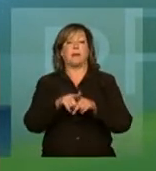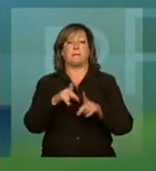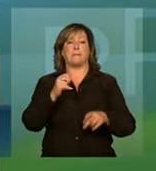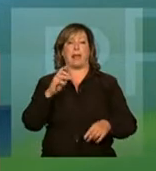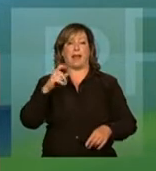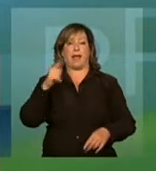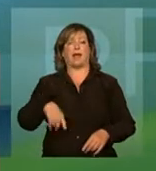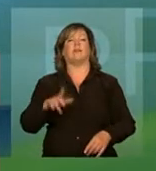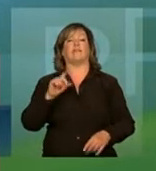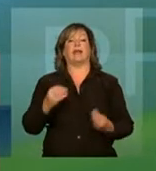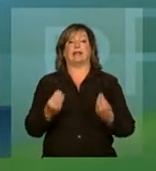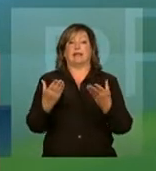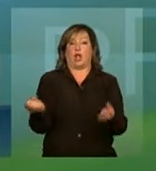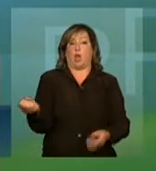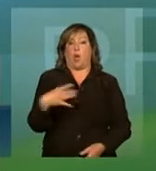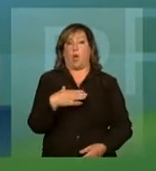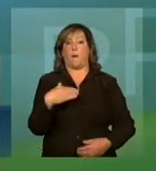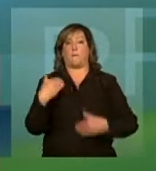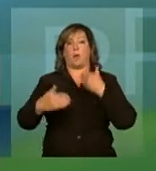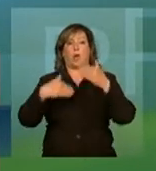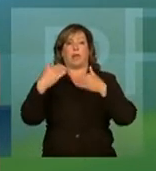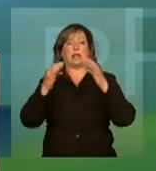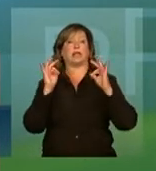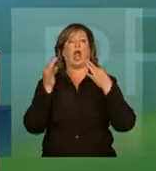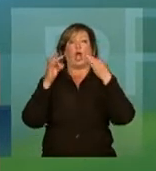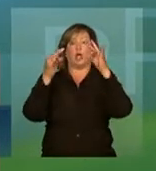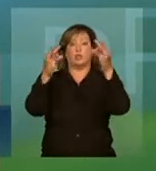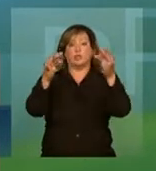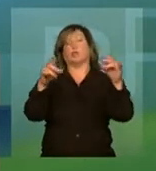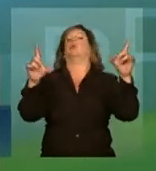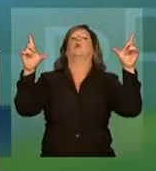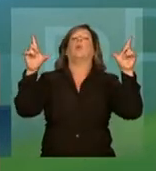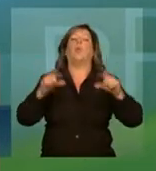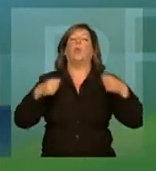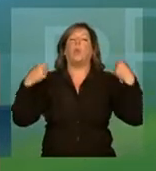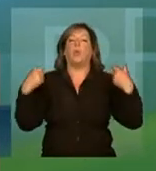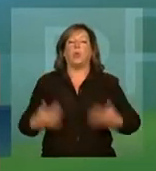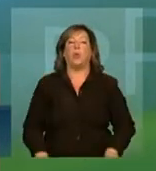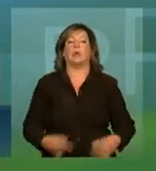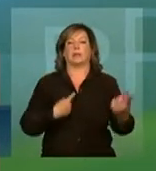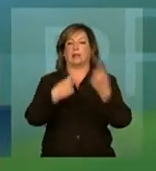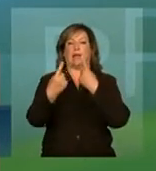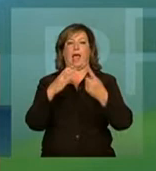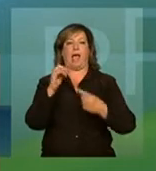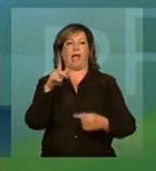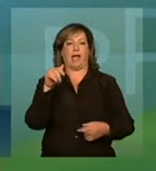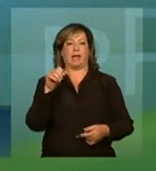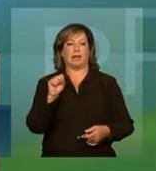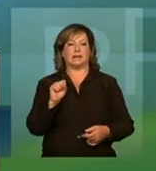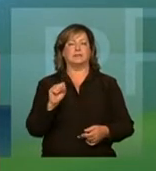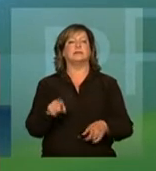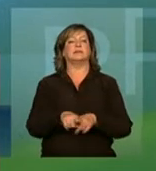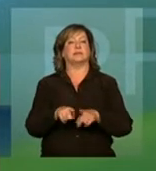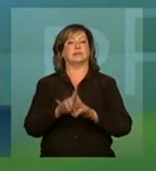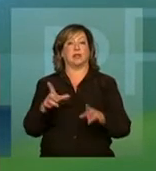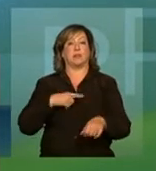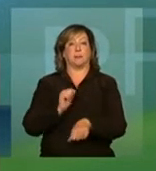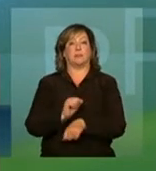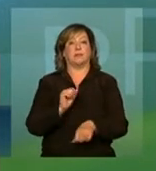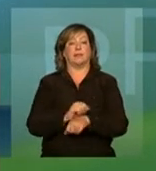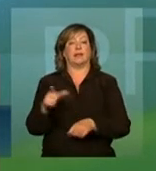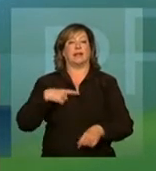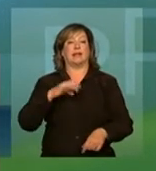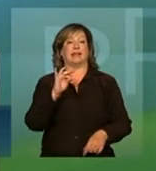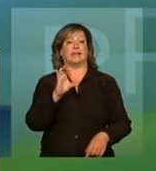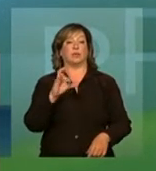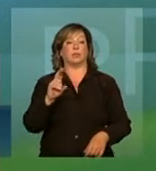trarão modernização e avanço tecnológico e redução de custos para o transporte de cargas, já aguardam manifestações do Tribunal de